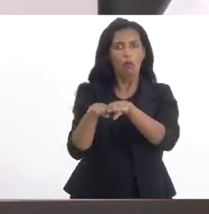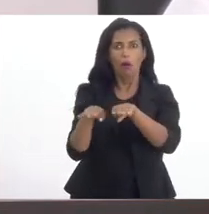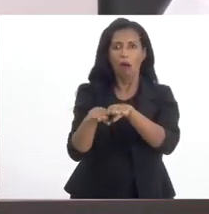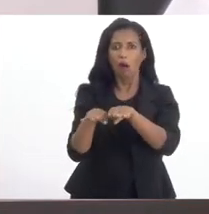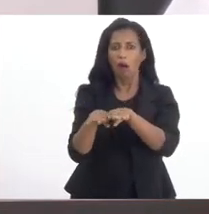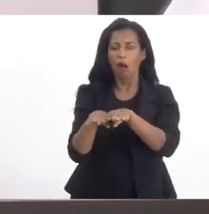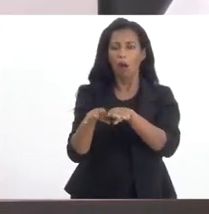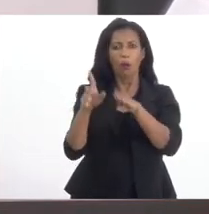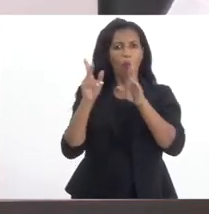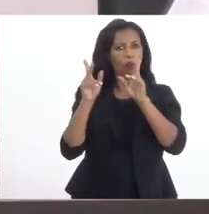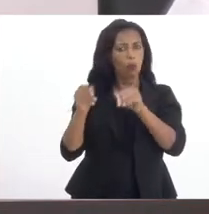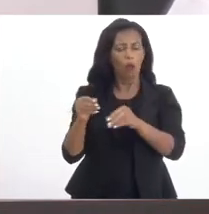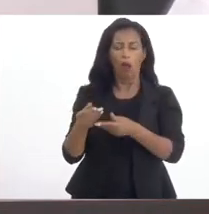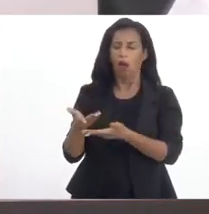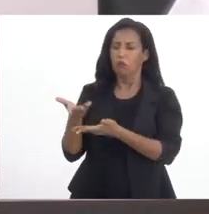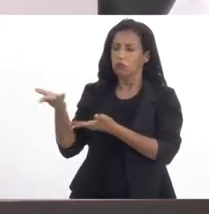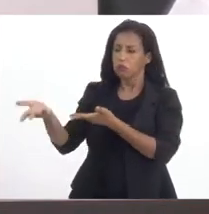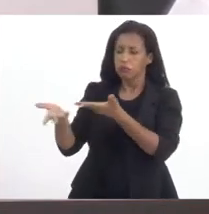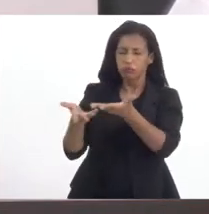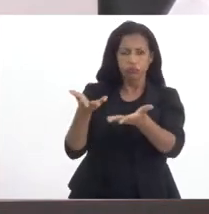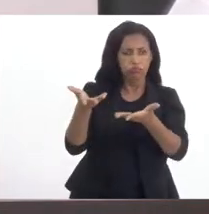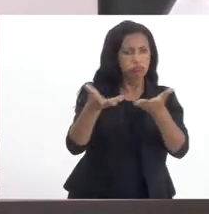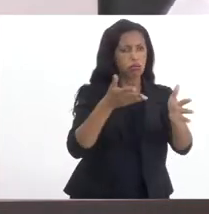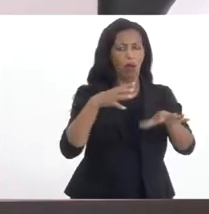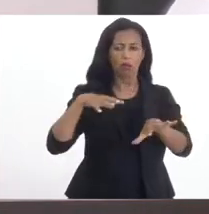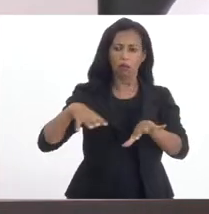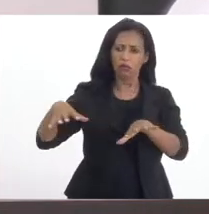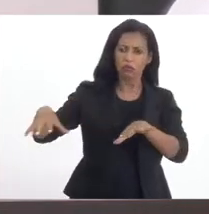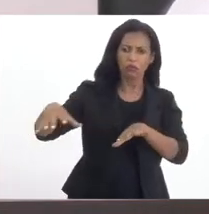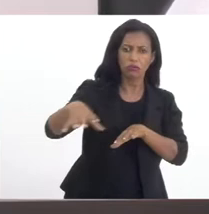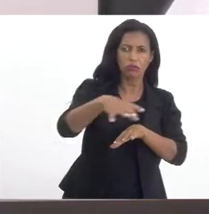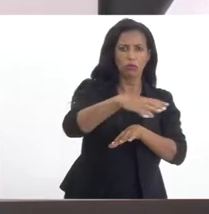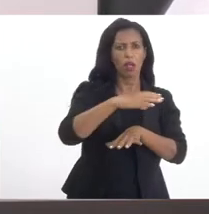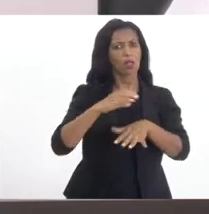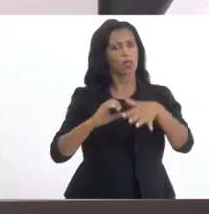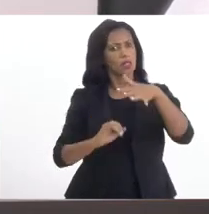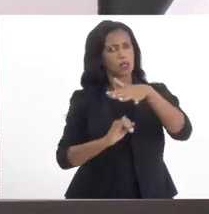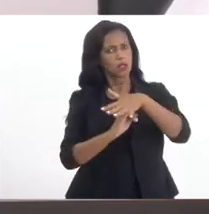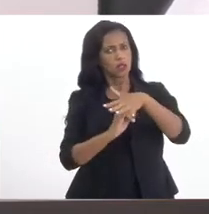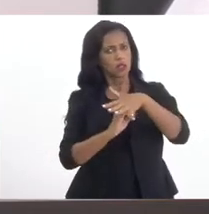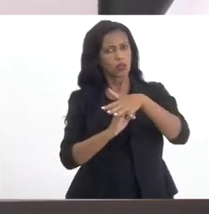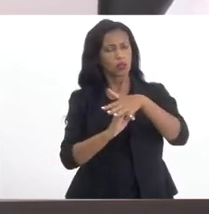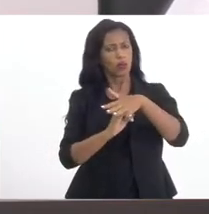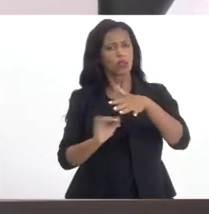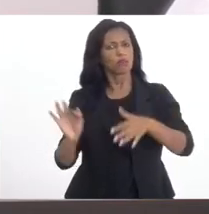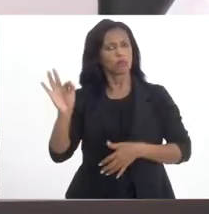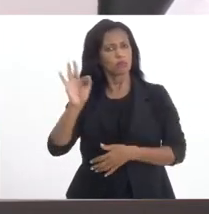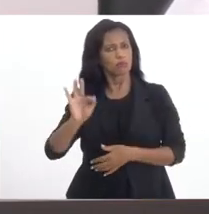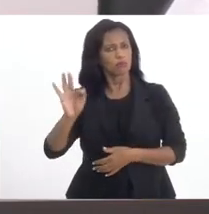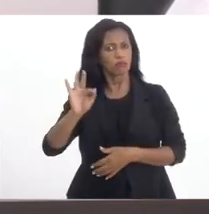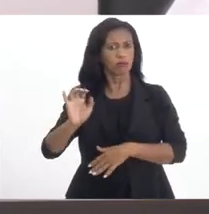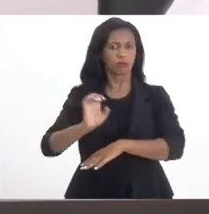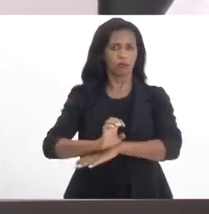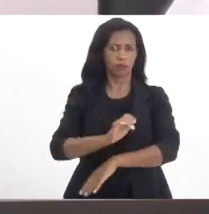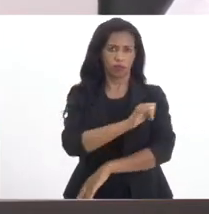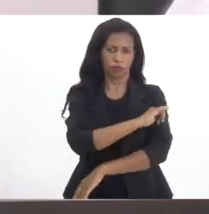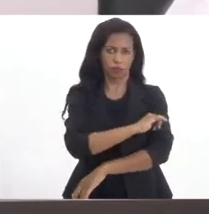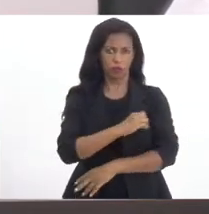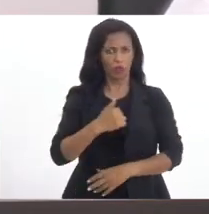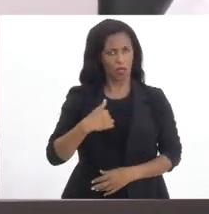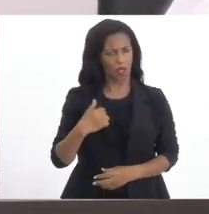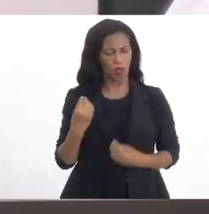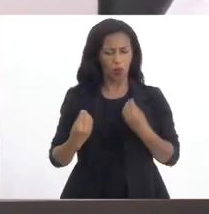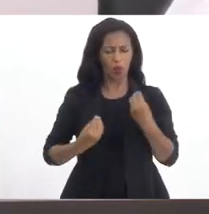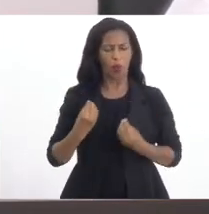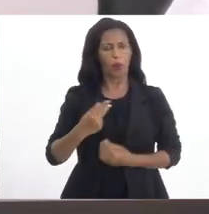são ofertadas nas demais regiões e nas demais instituições universitárias do Estado do Rio de Janeiro. Eu, como deputado estadual,